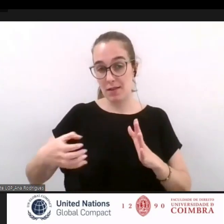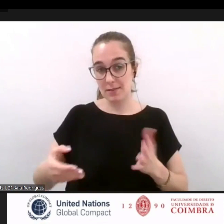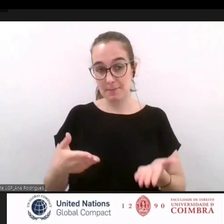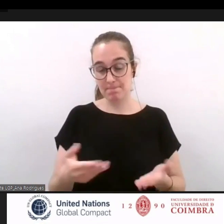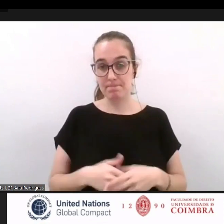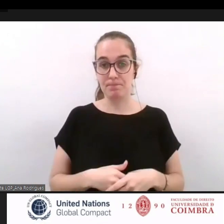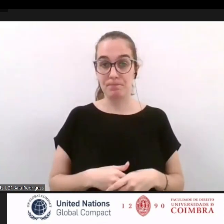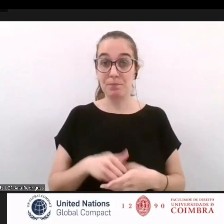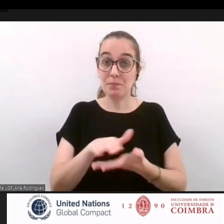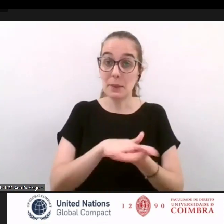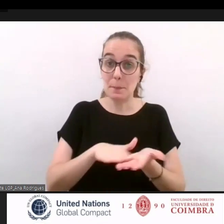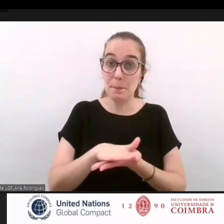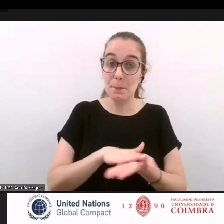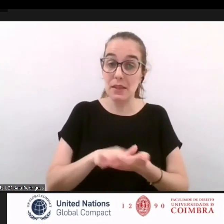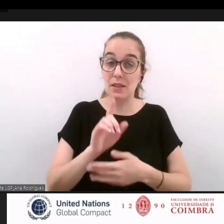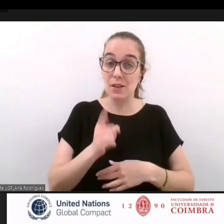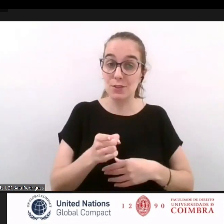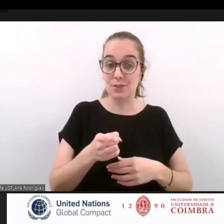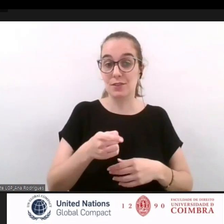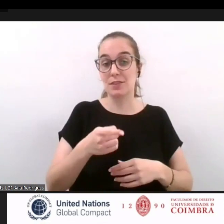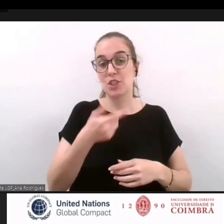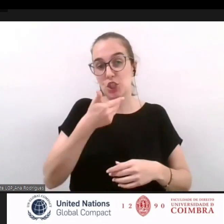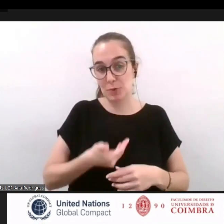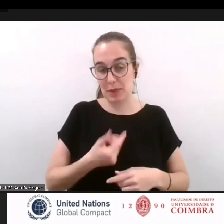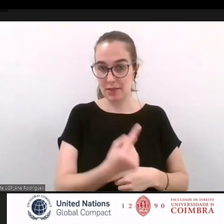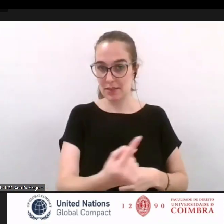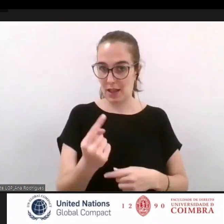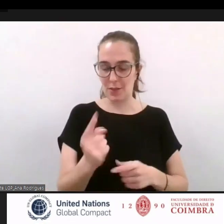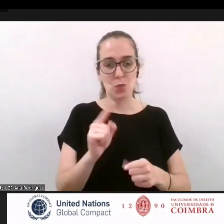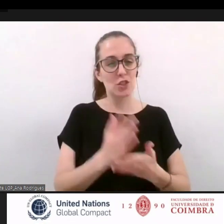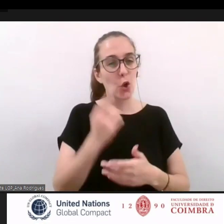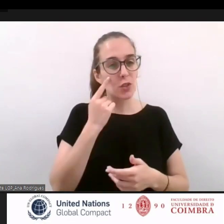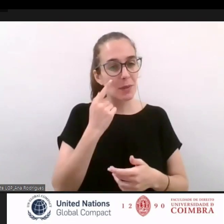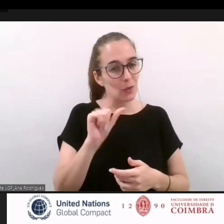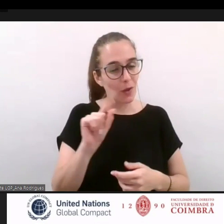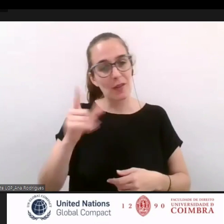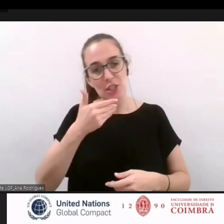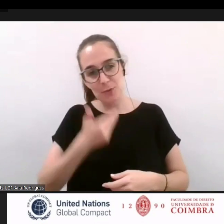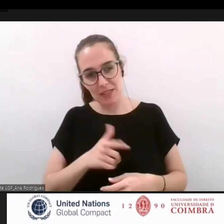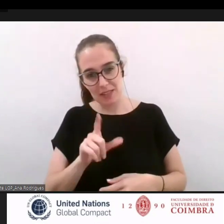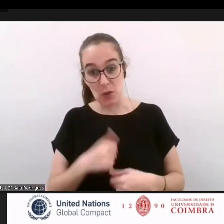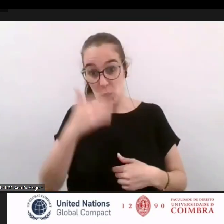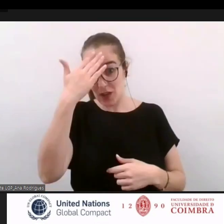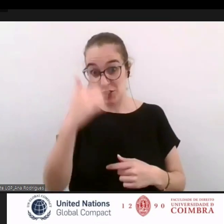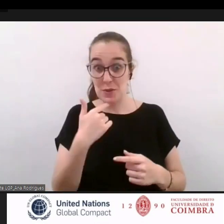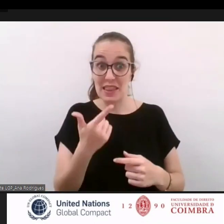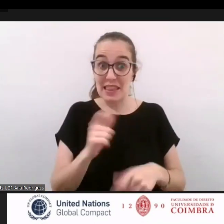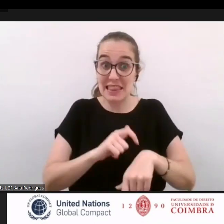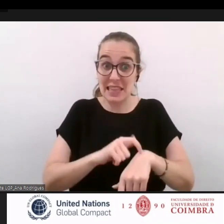base as experiências e não só o conhecimento de cada um. Penso que estou sem tempo para